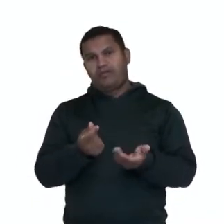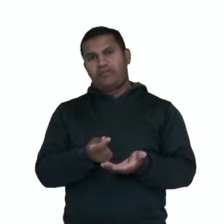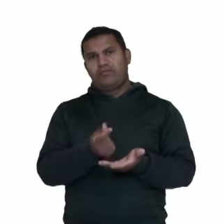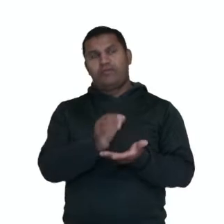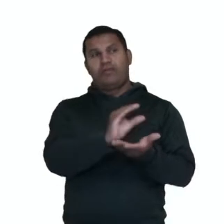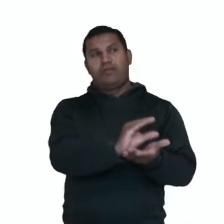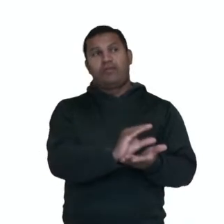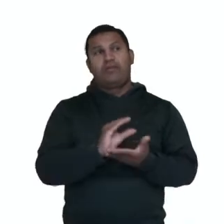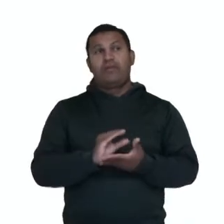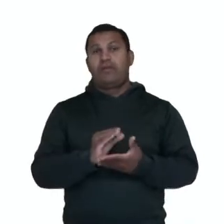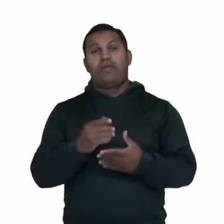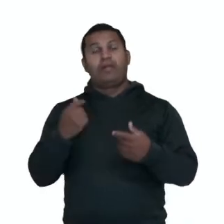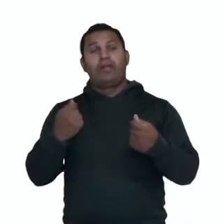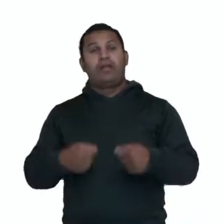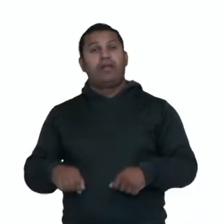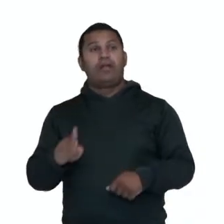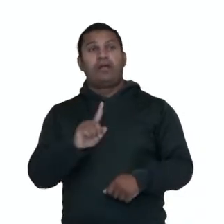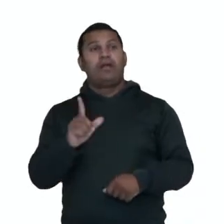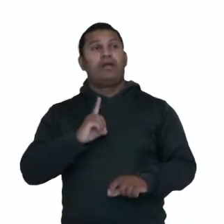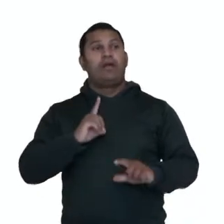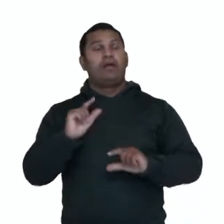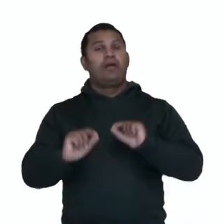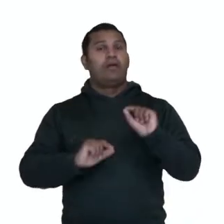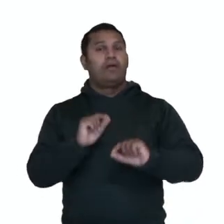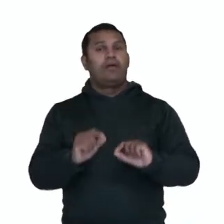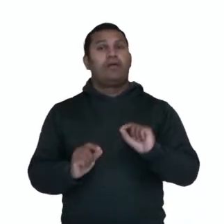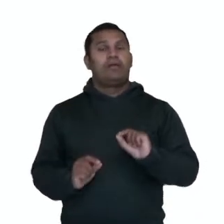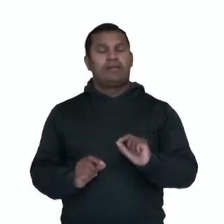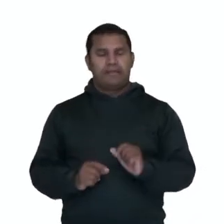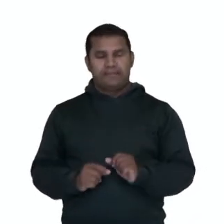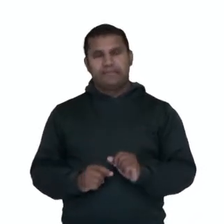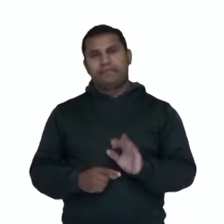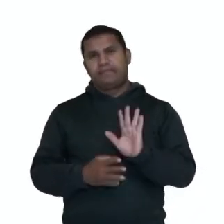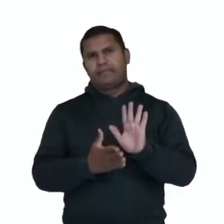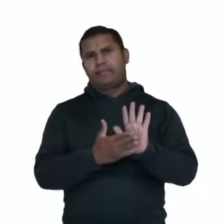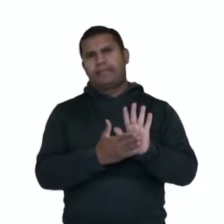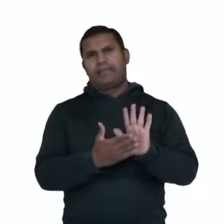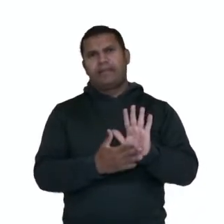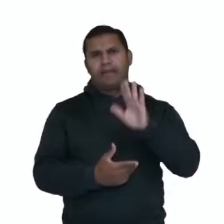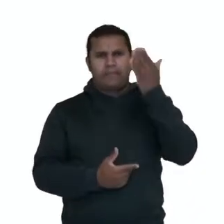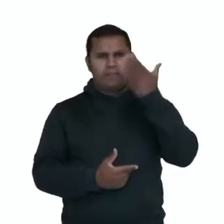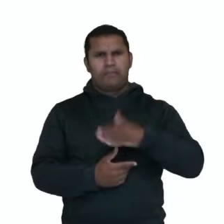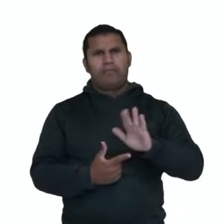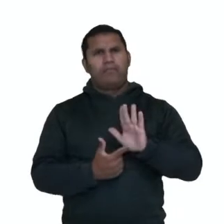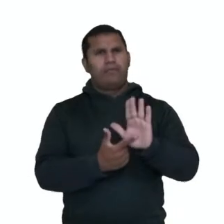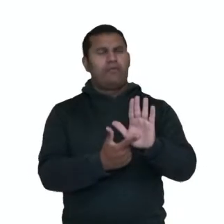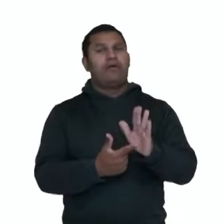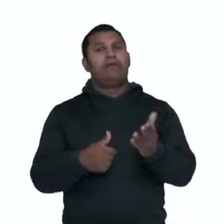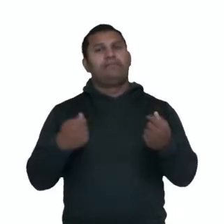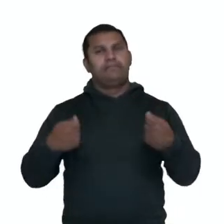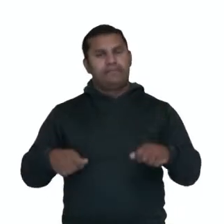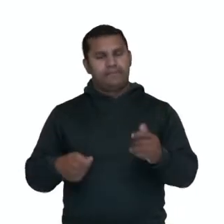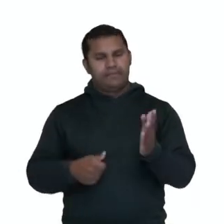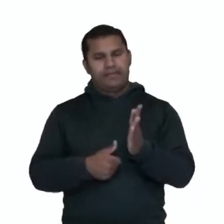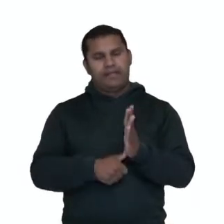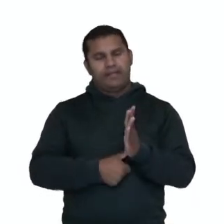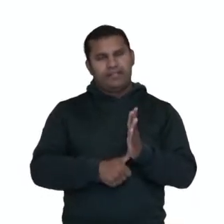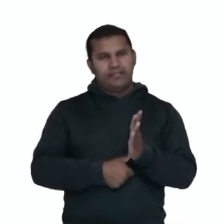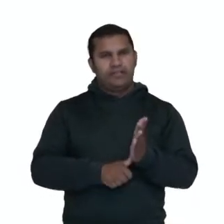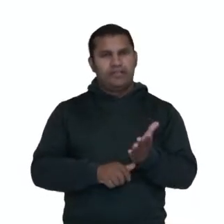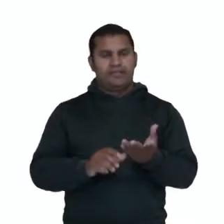pessoa sem que ela tenha que dar uma garantia em cima. Então você tem que ter uma documentação, né? RG, CPF,